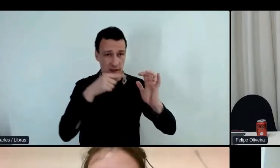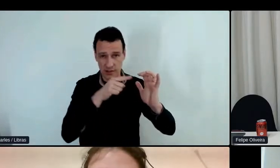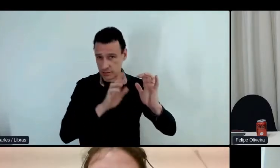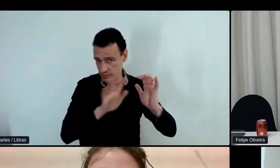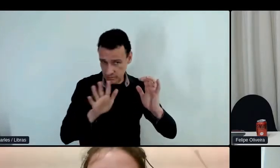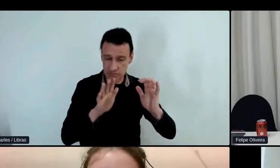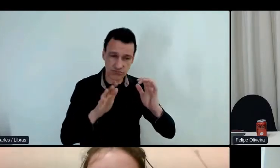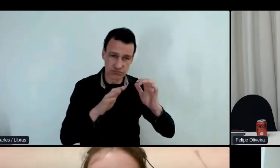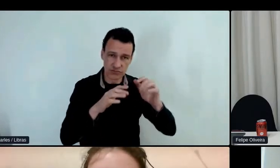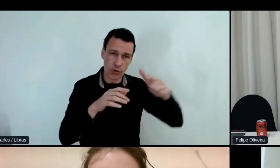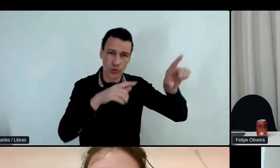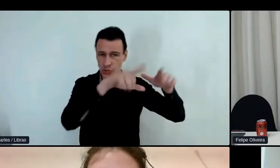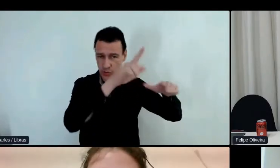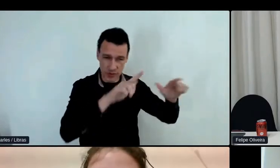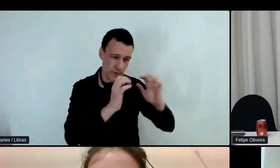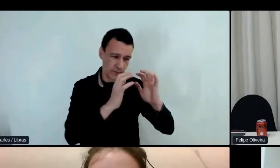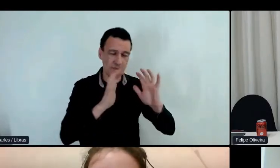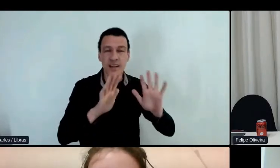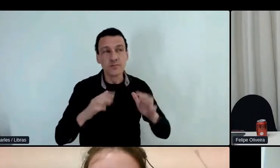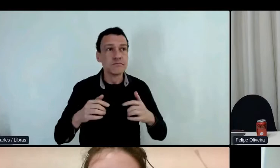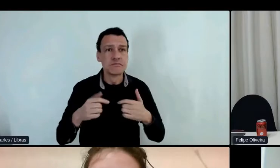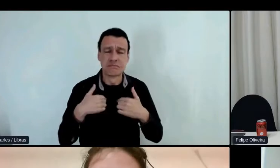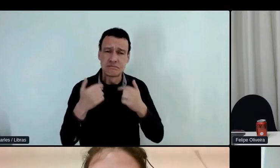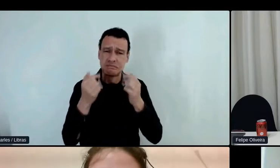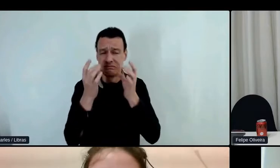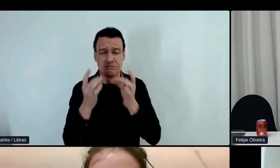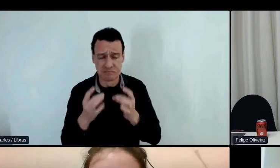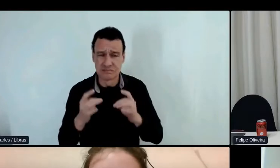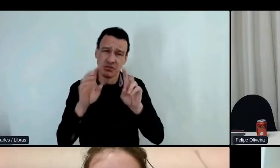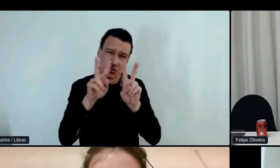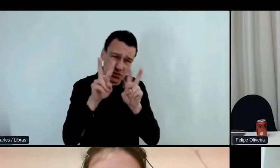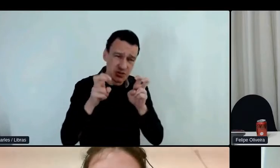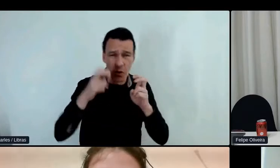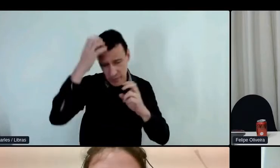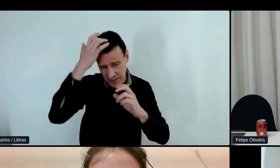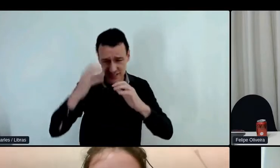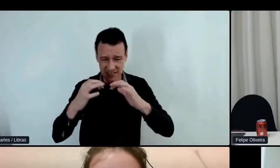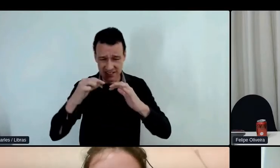O neurodivergente é aquele que tem um funcionamento do cérebro